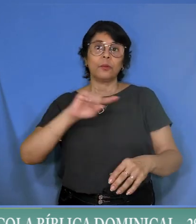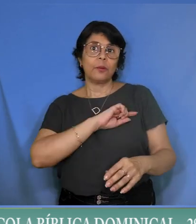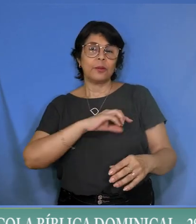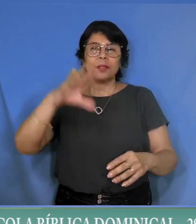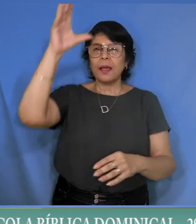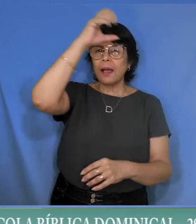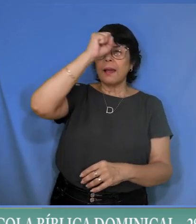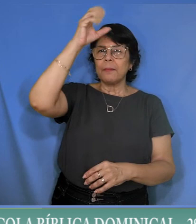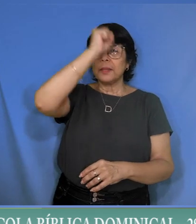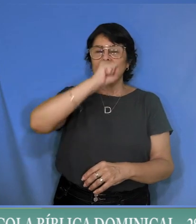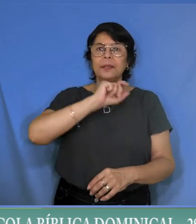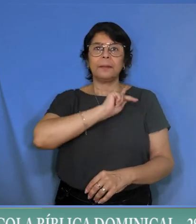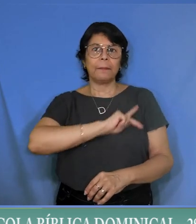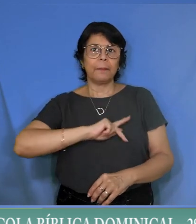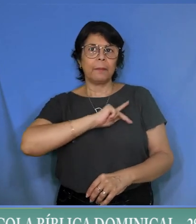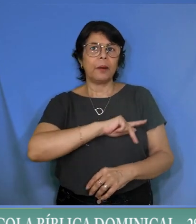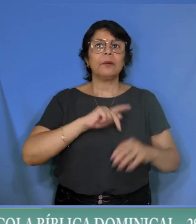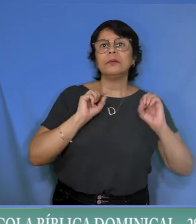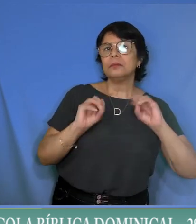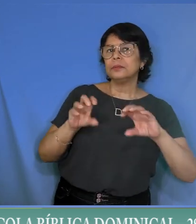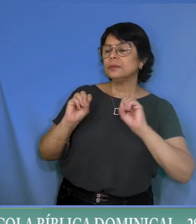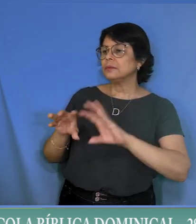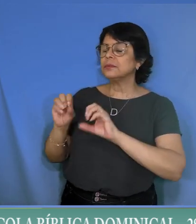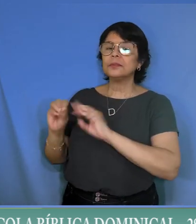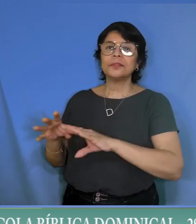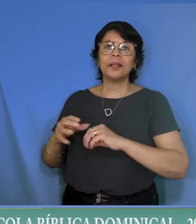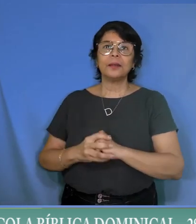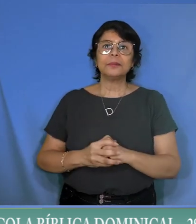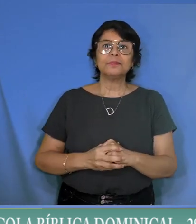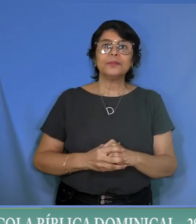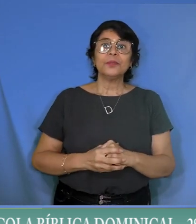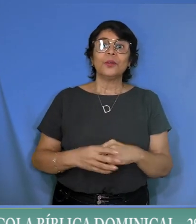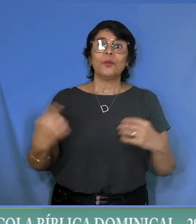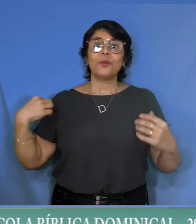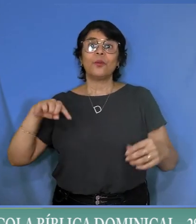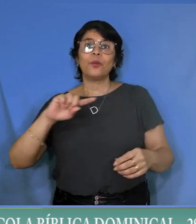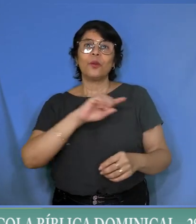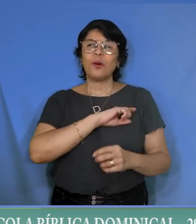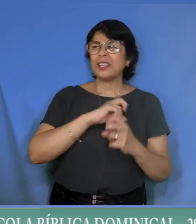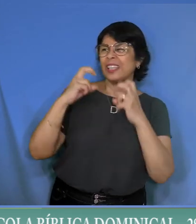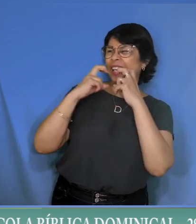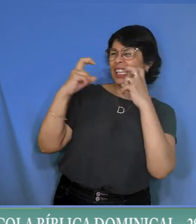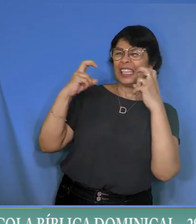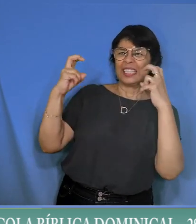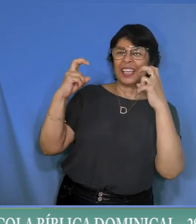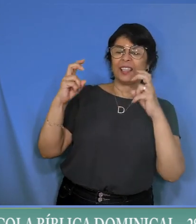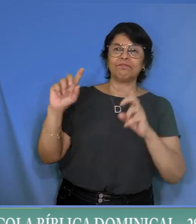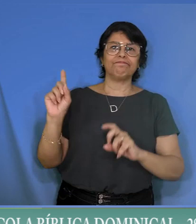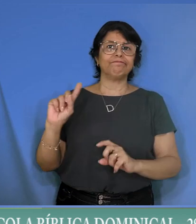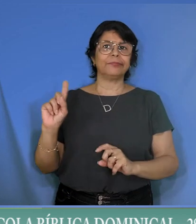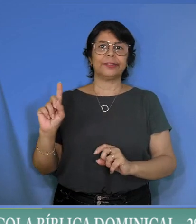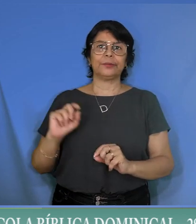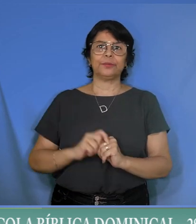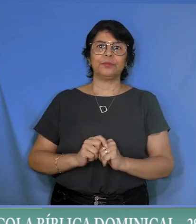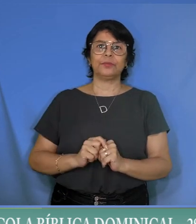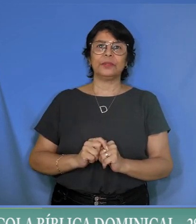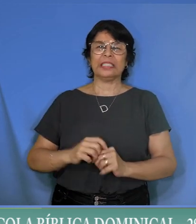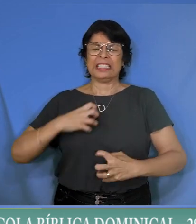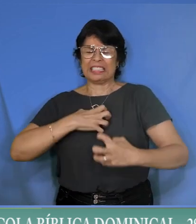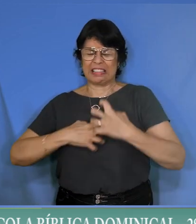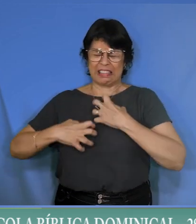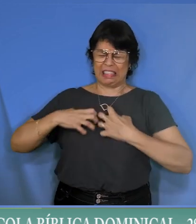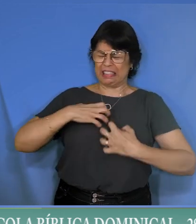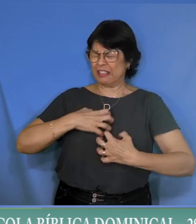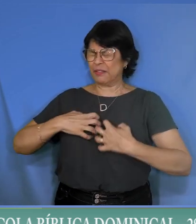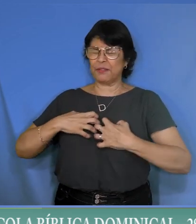toda a malícia. Olha como o cristianismo, ele não vem salvar só a alma da gente.